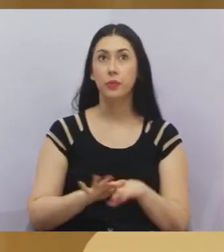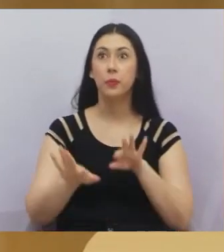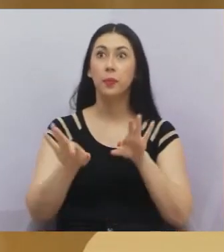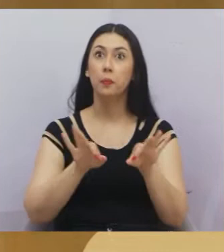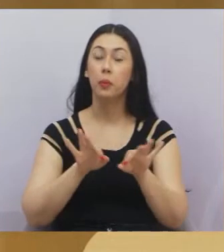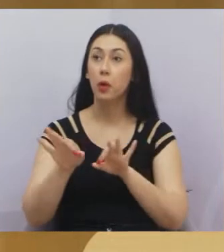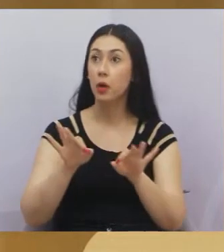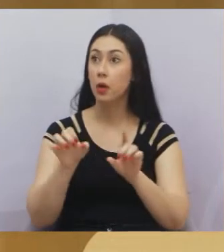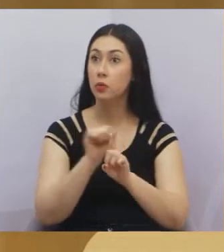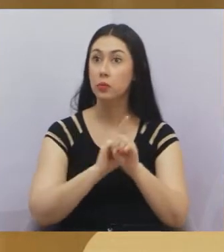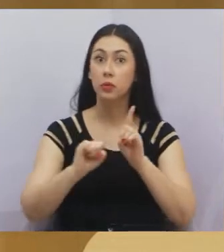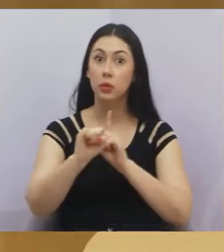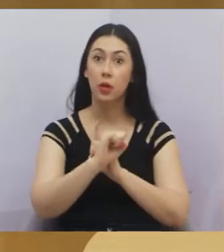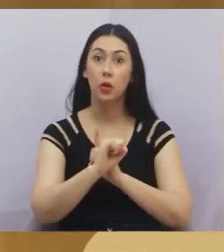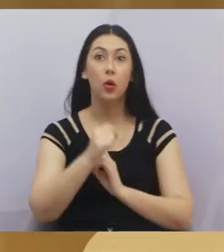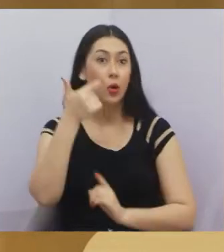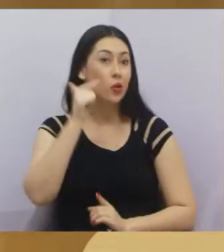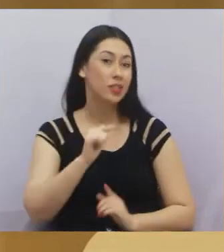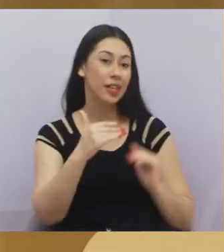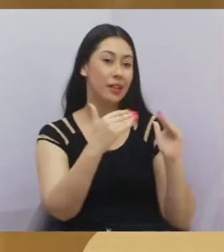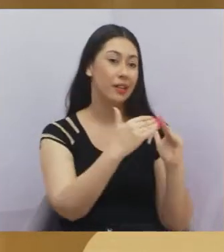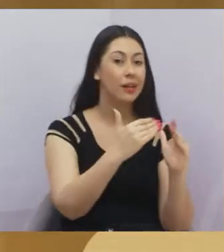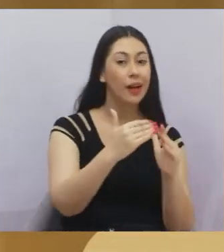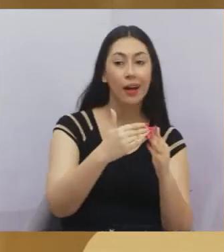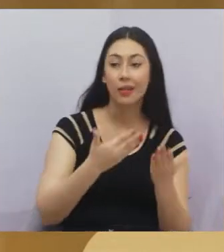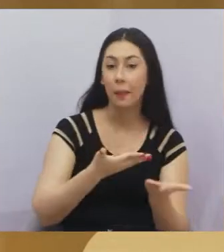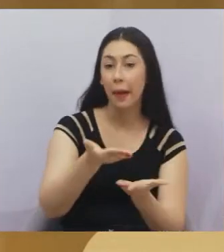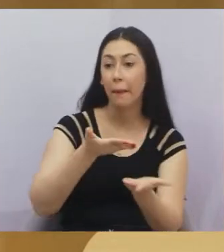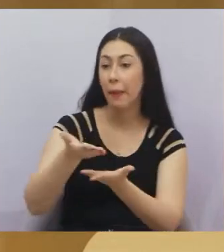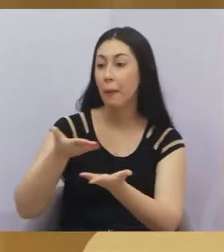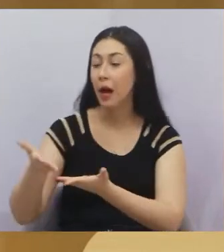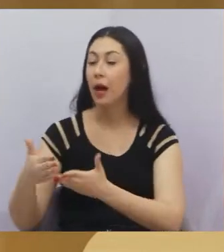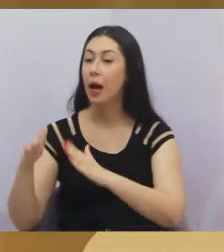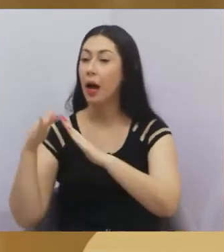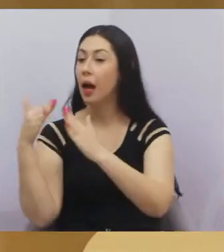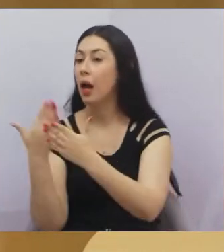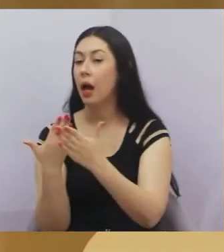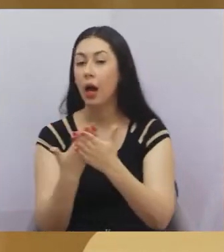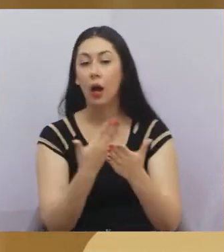programa social que consiga dar casa para todo mundo, escola